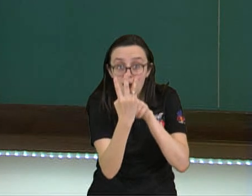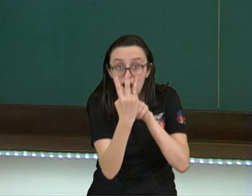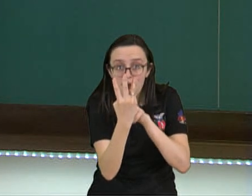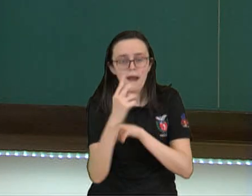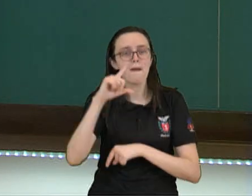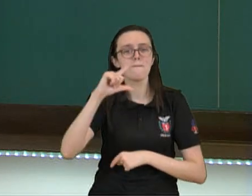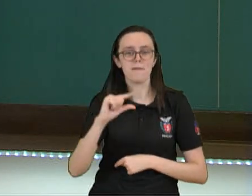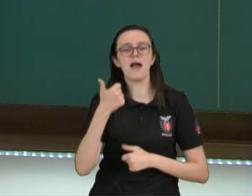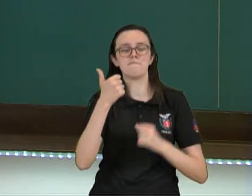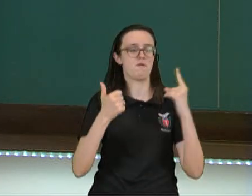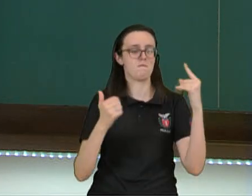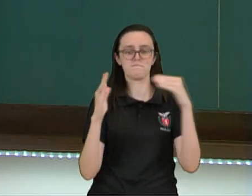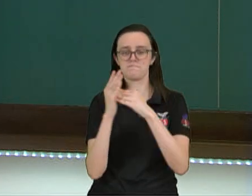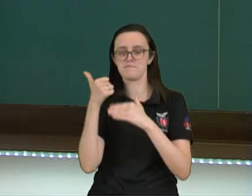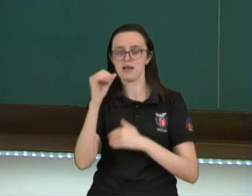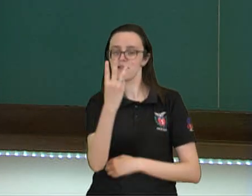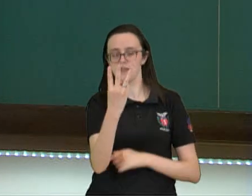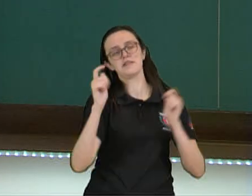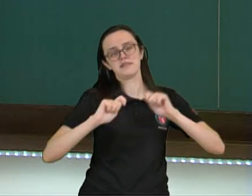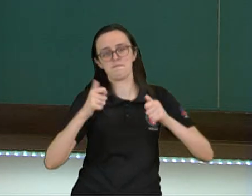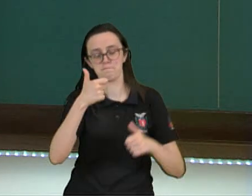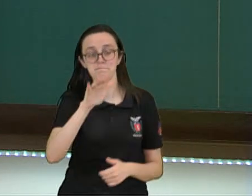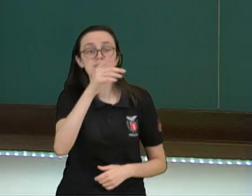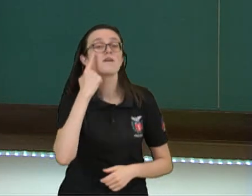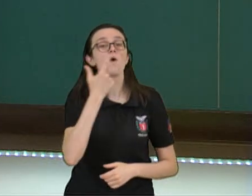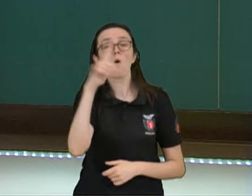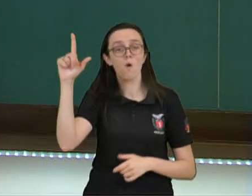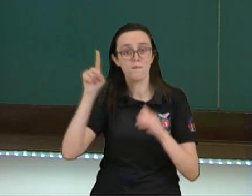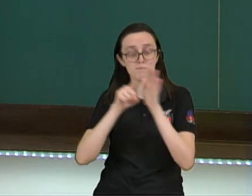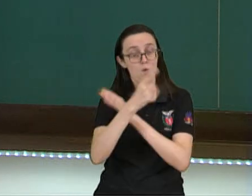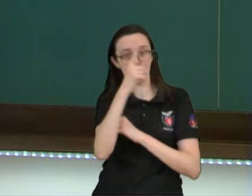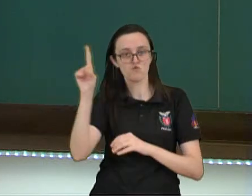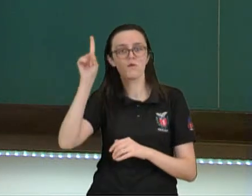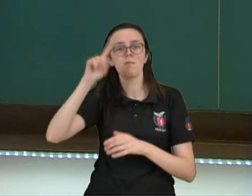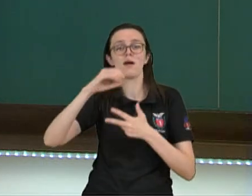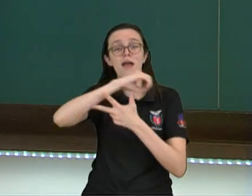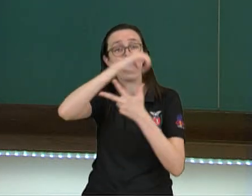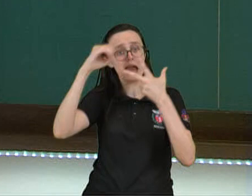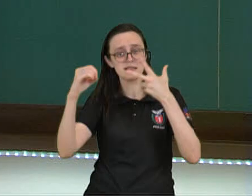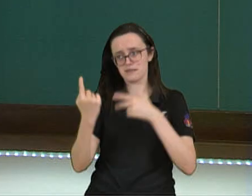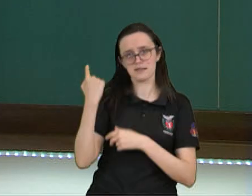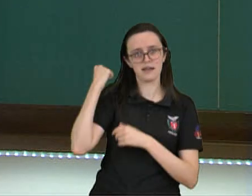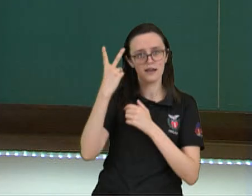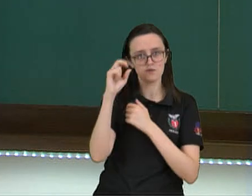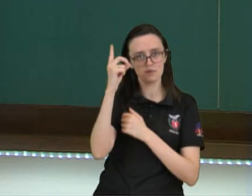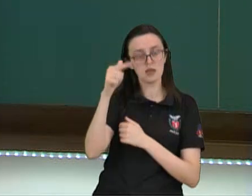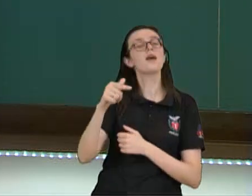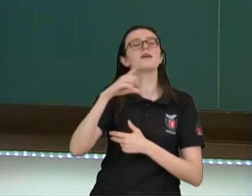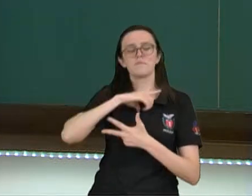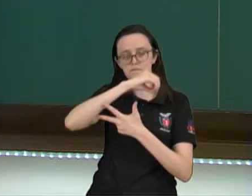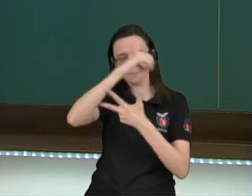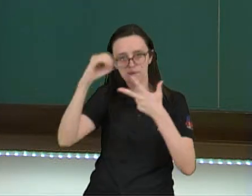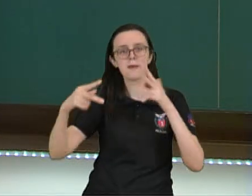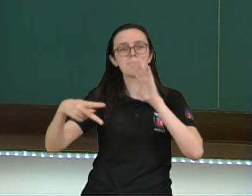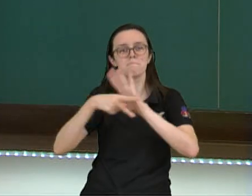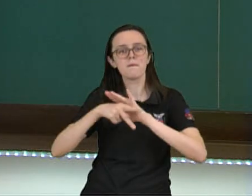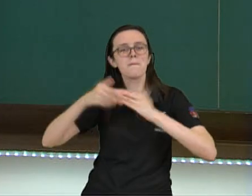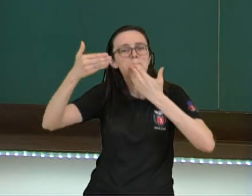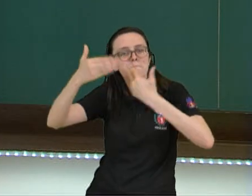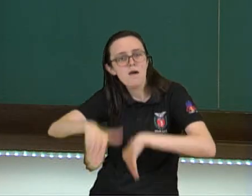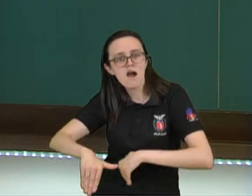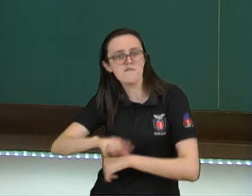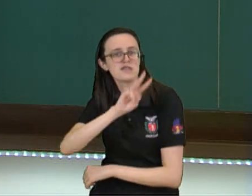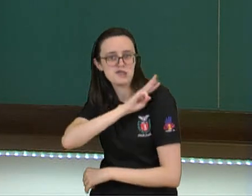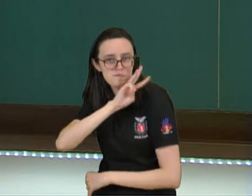agora um último exercício. Ele caiu no Enem em 2017. Pois é, lembra do Enem? Exame Nacional do Ensino